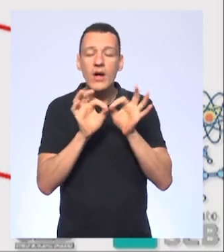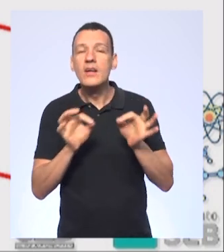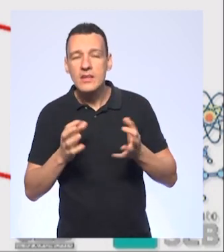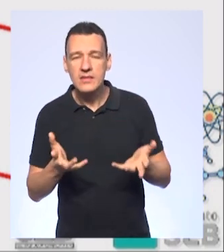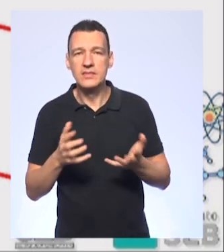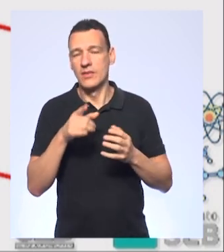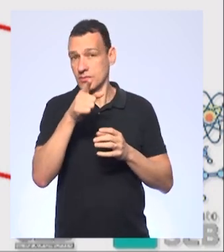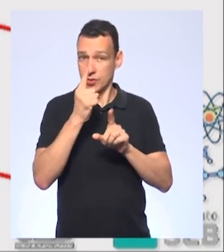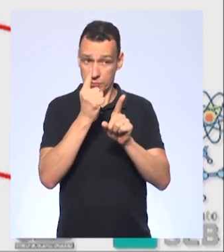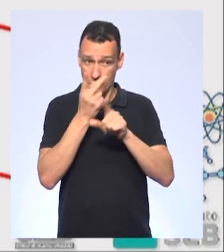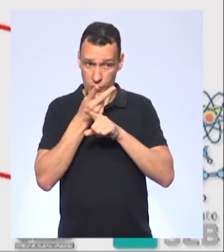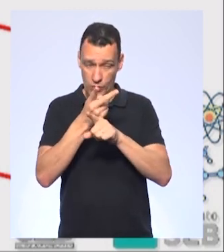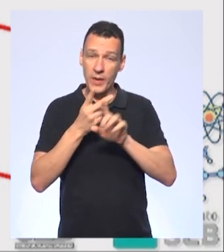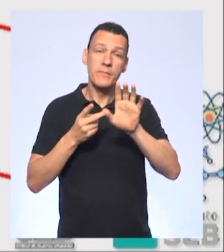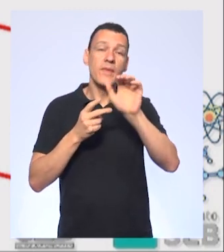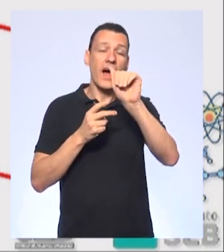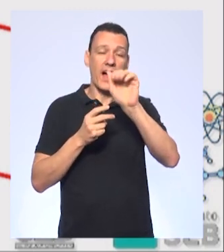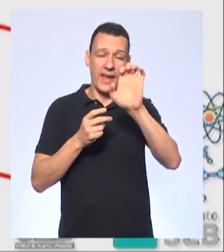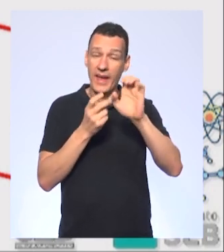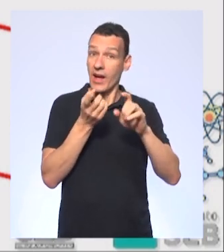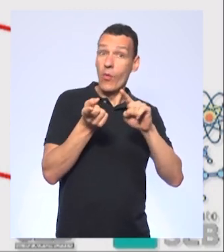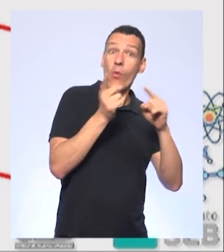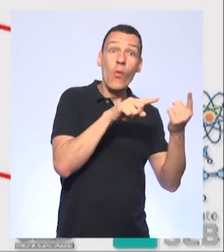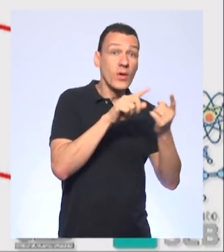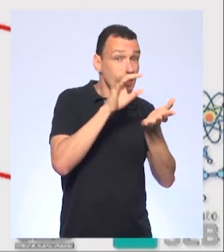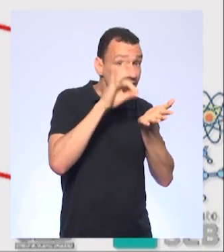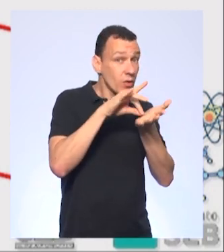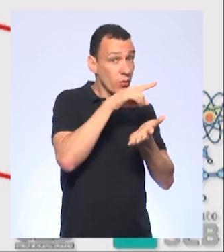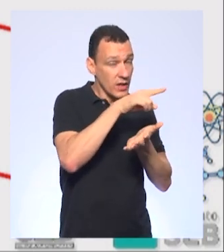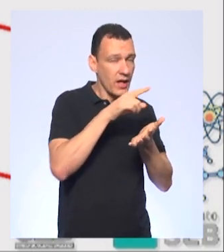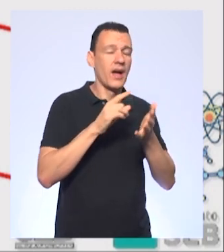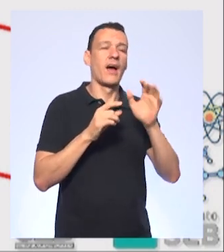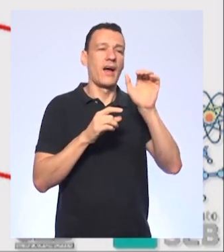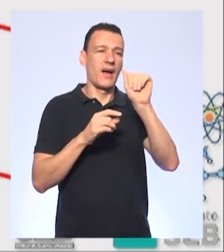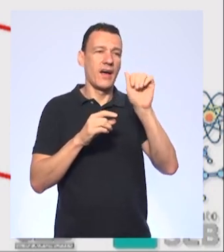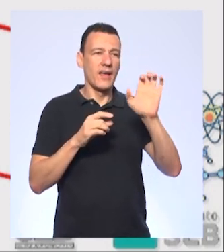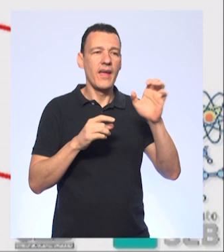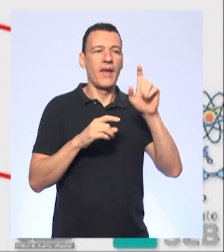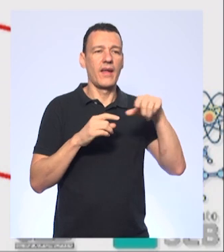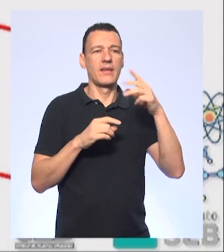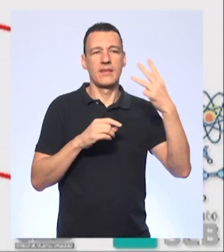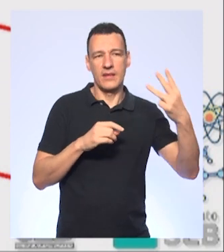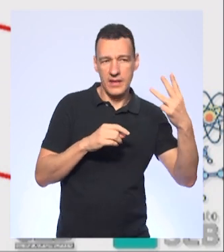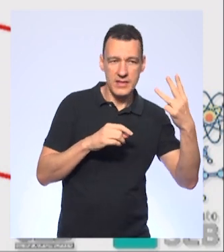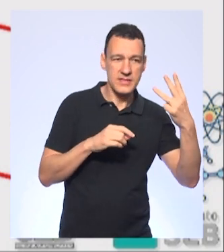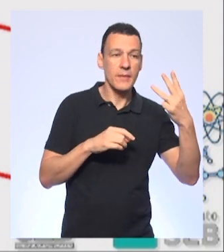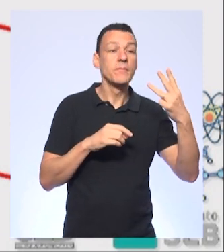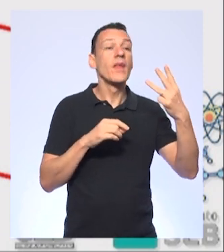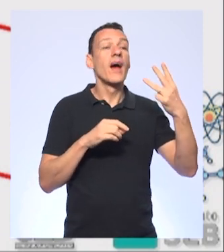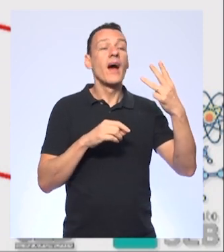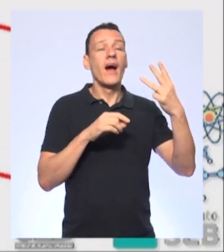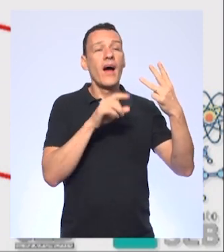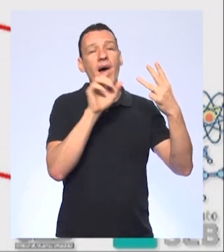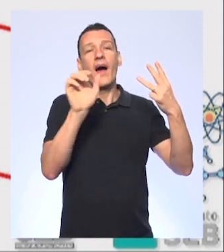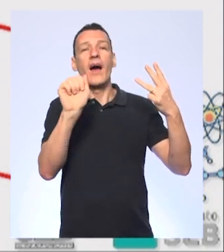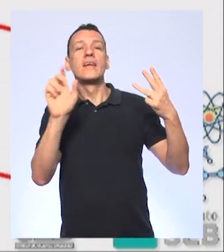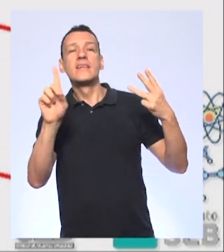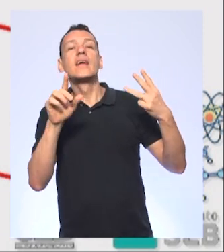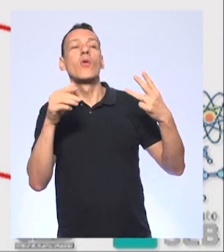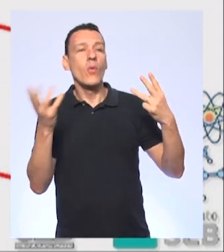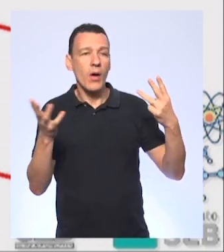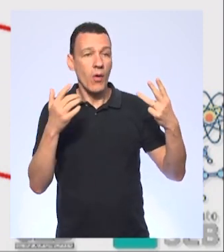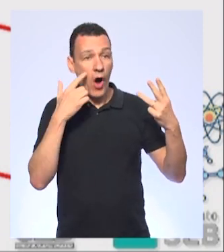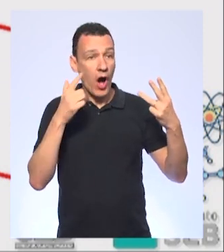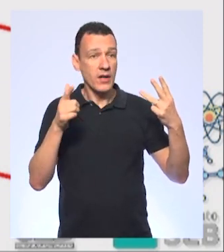segmento AE na figura original é 3. AB na figura original, dá uma olhada, de A até